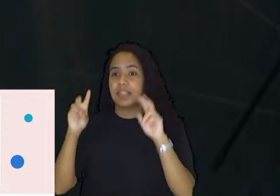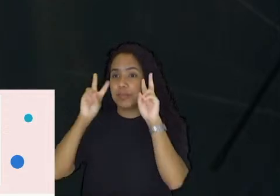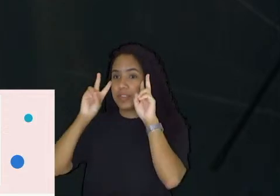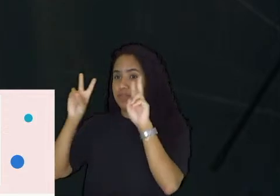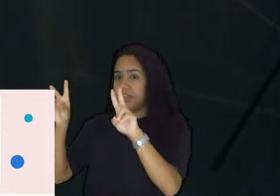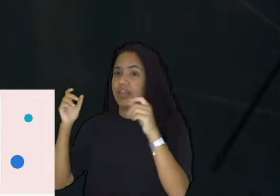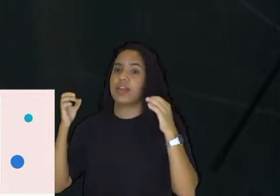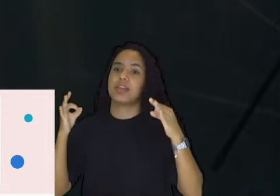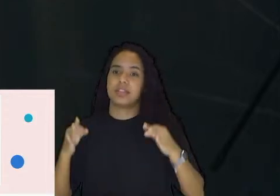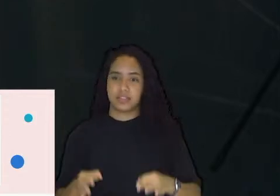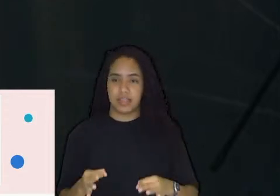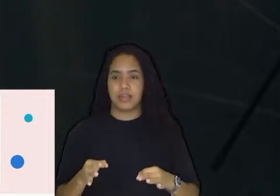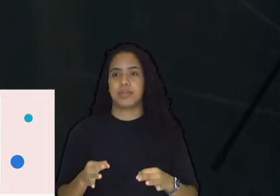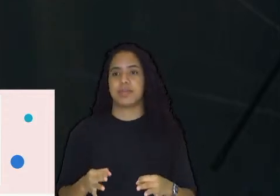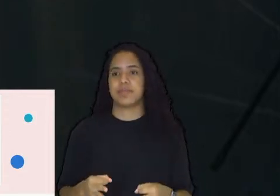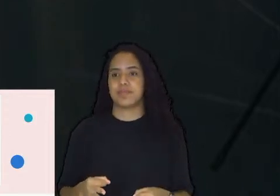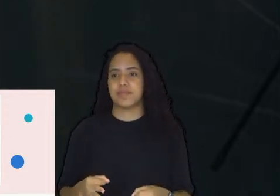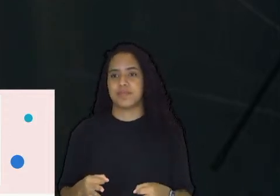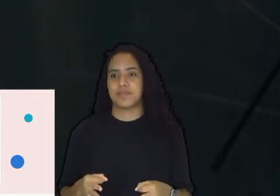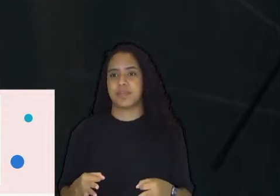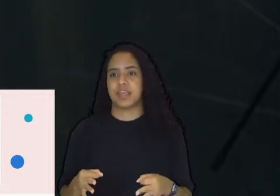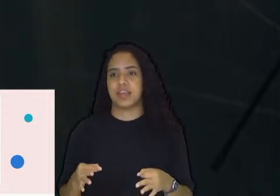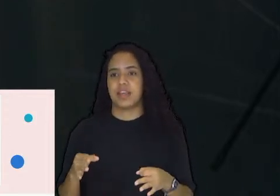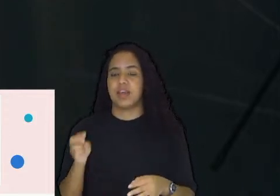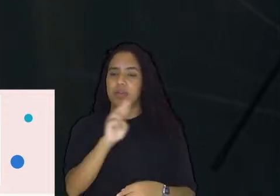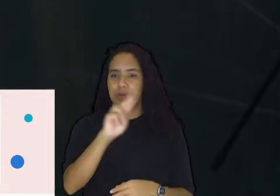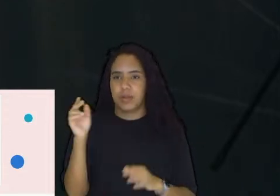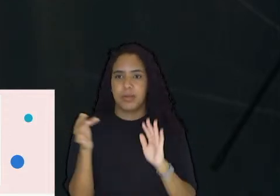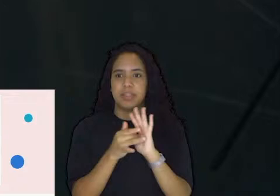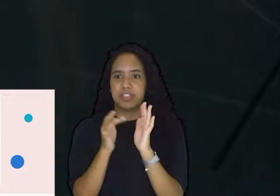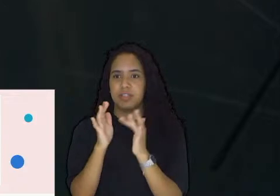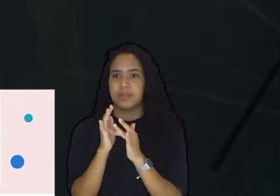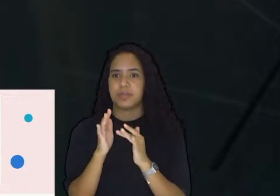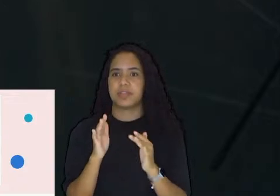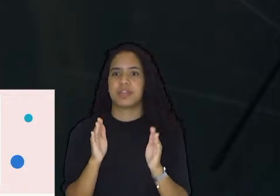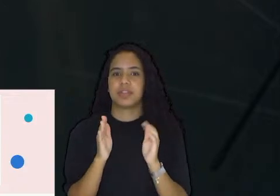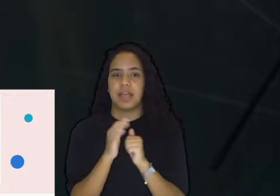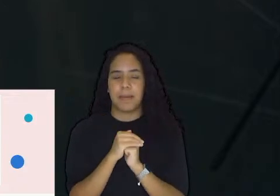Amém. A mentalidade de escassez faz a gente olhar um copo